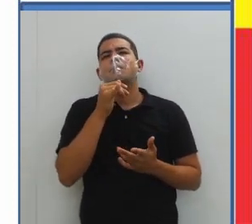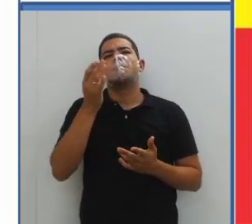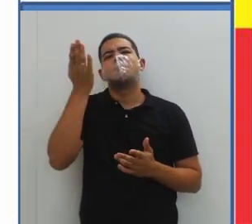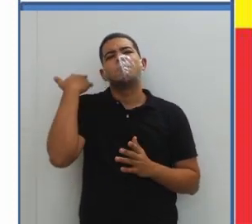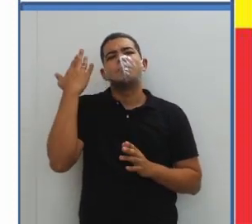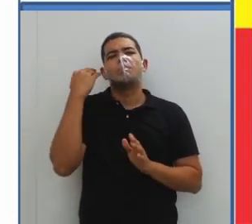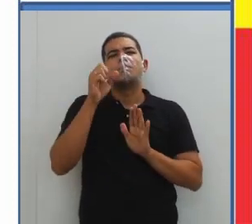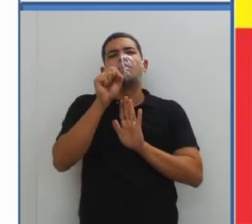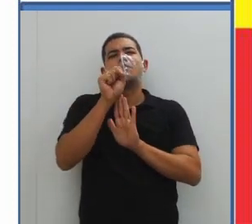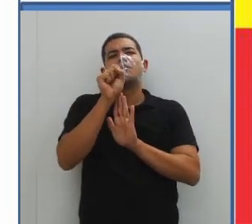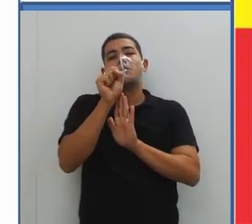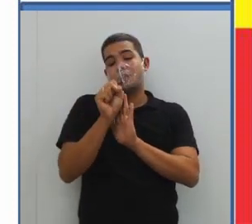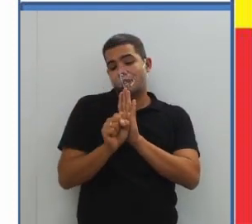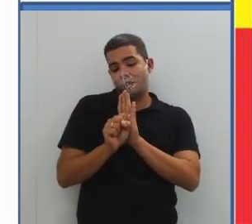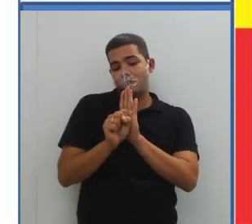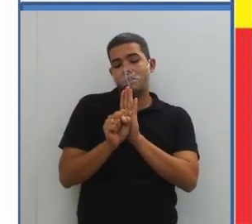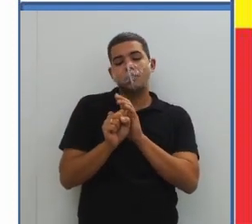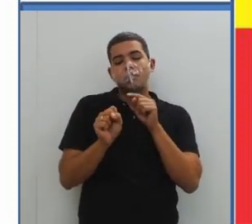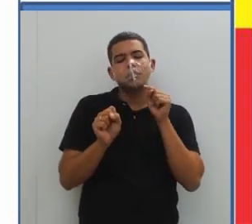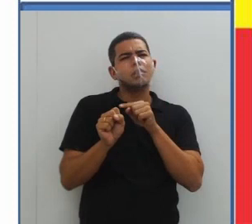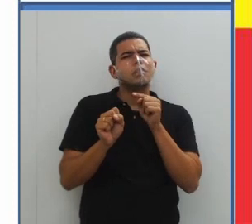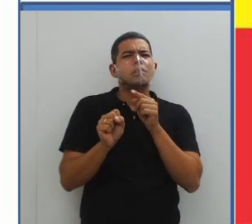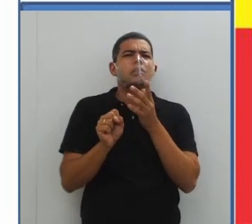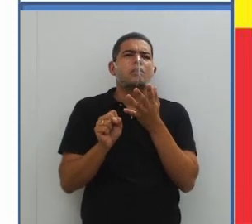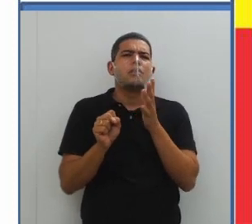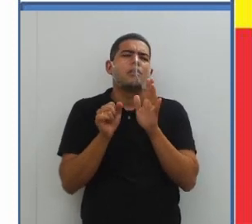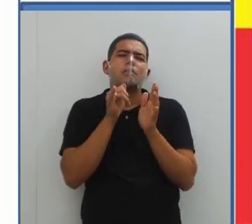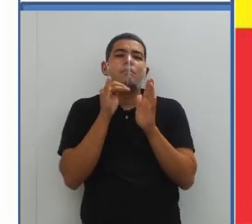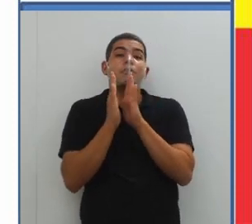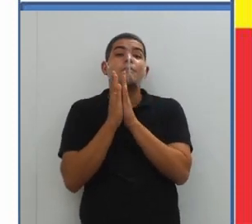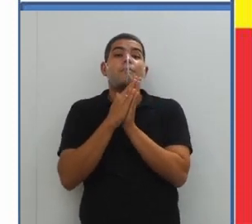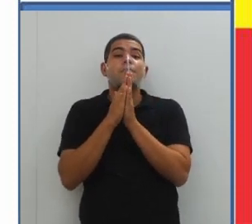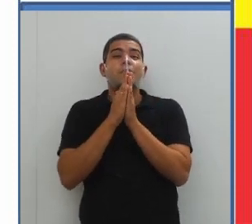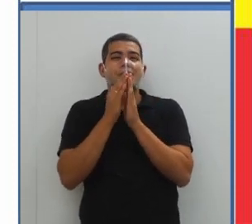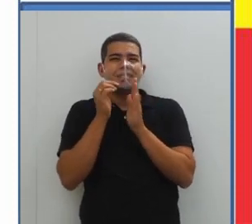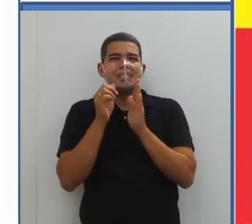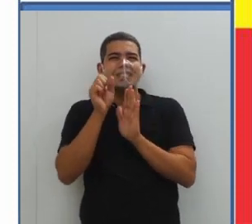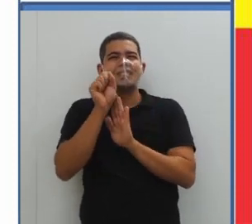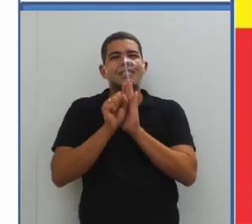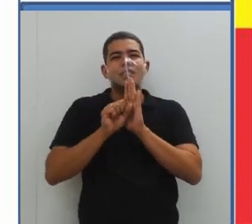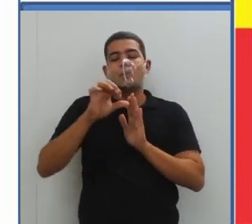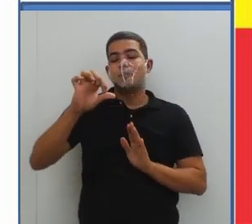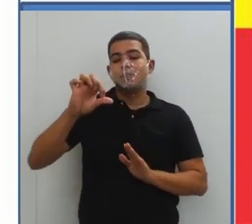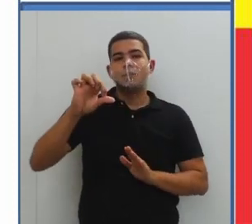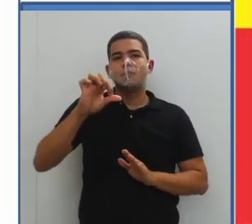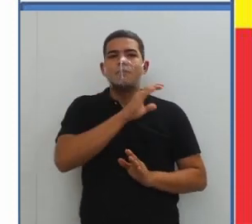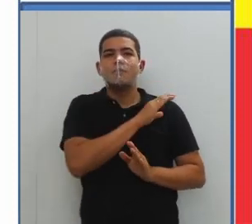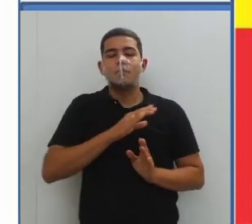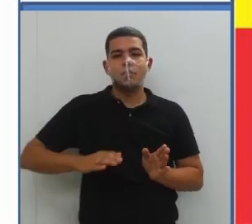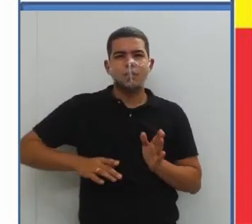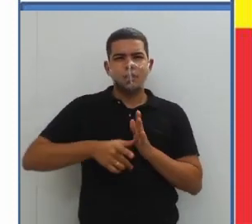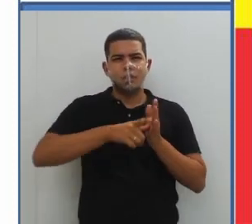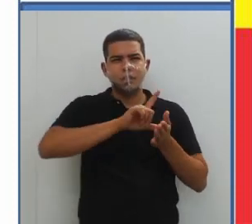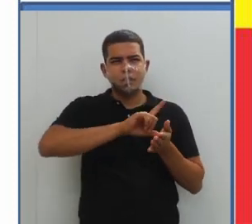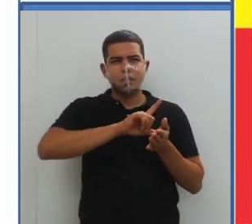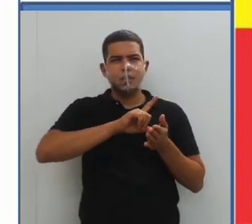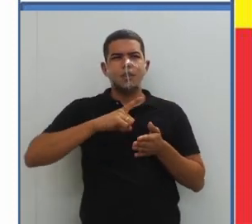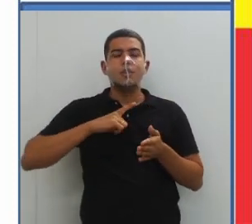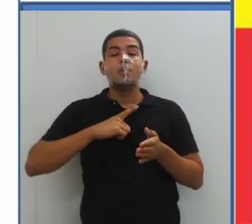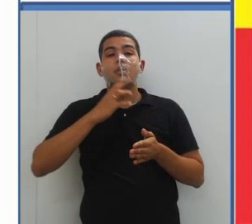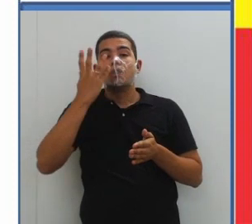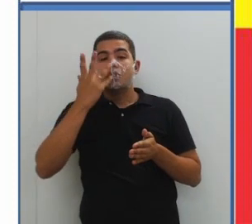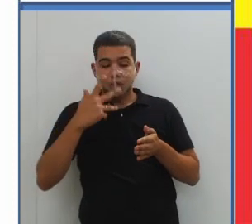que existem achados das primeiras bonecas no século IX a.C. em túmulos